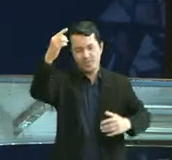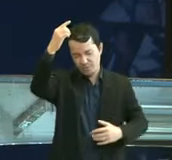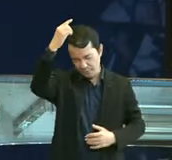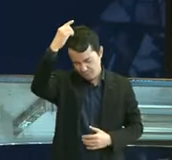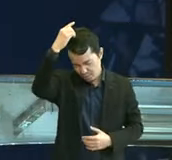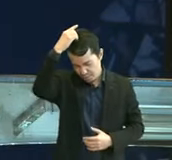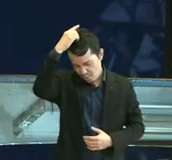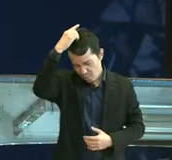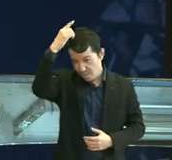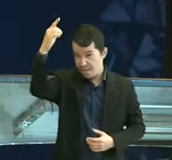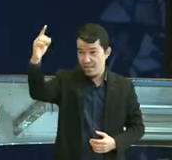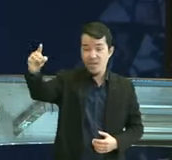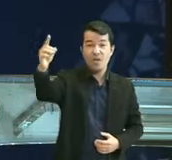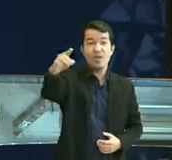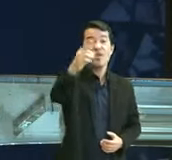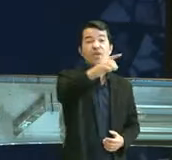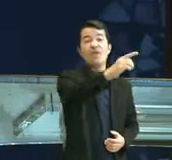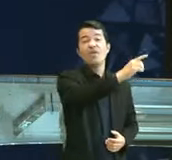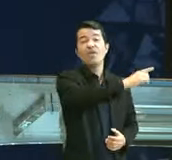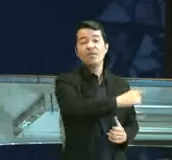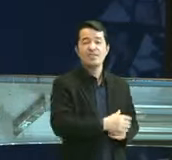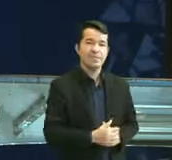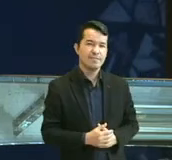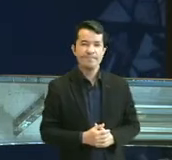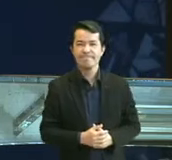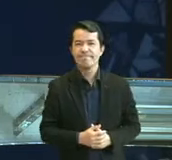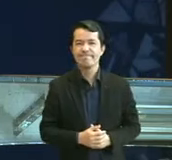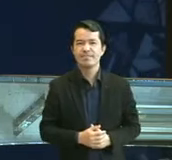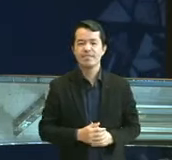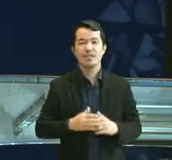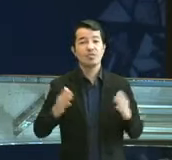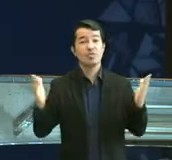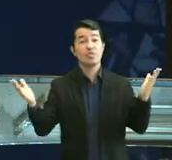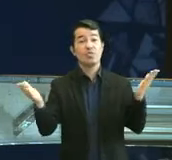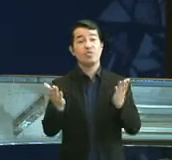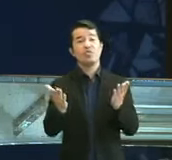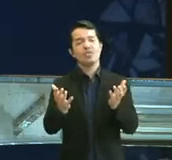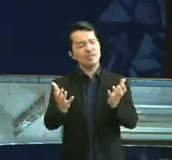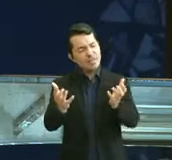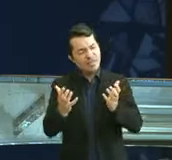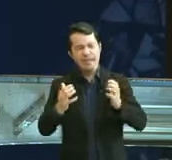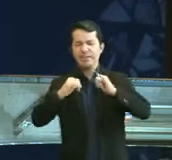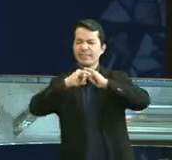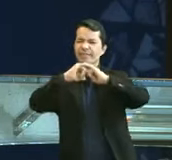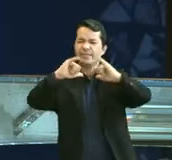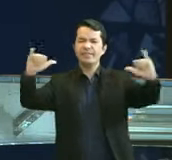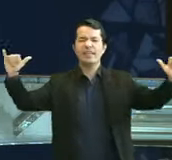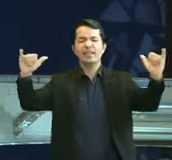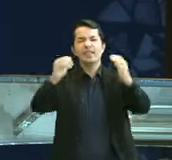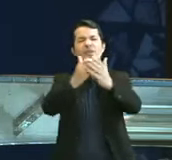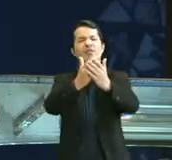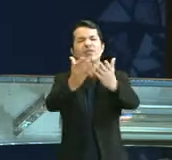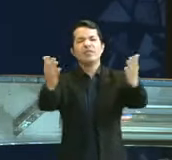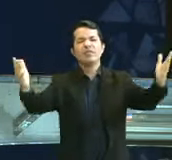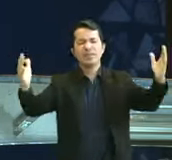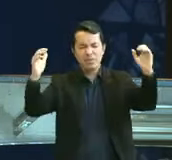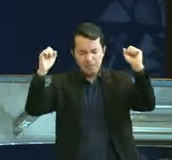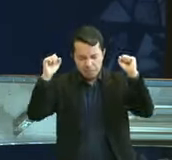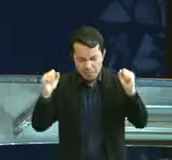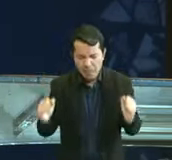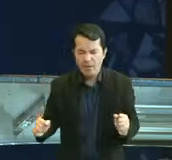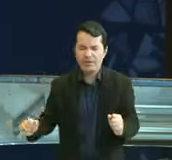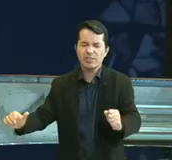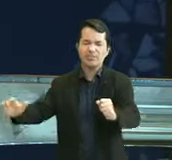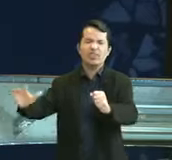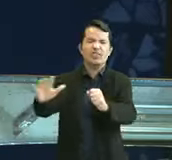seus dons. Hoje eu quero dizer na autoridade, no nome de Jesus, você pode ser cheio